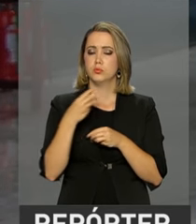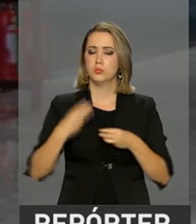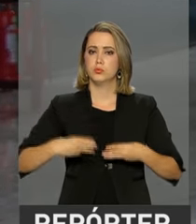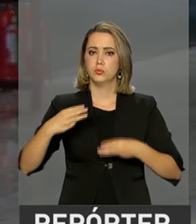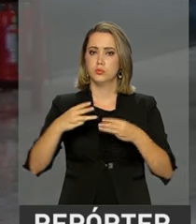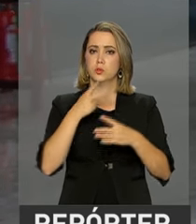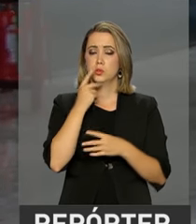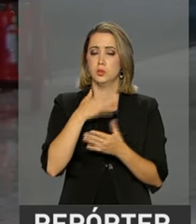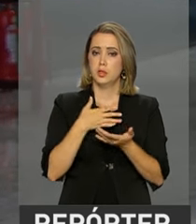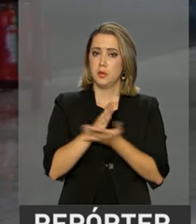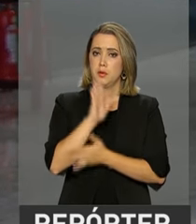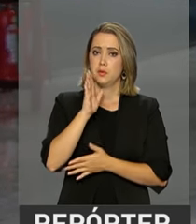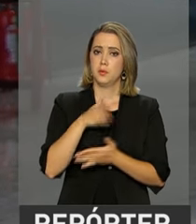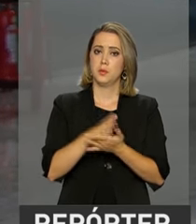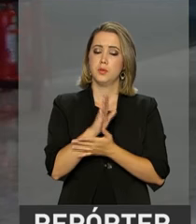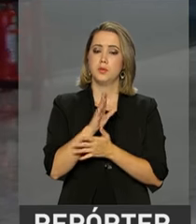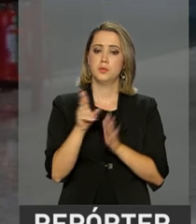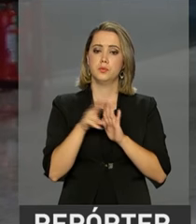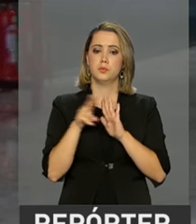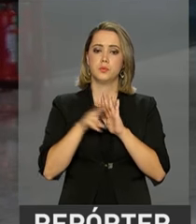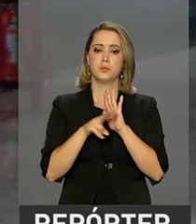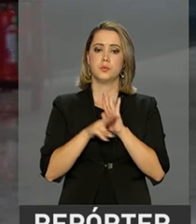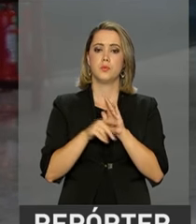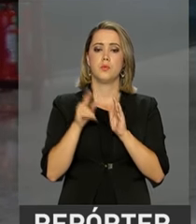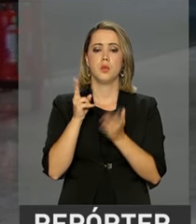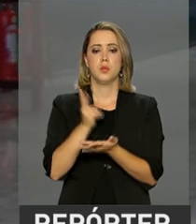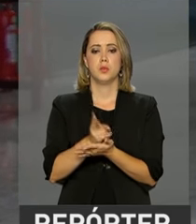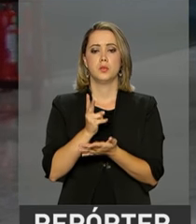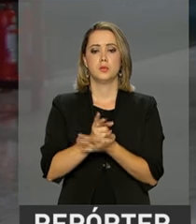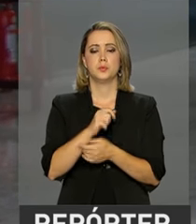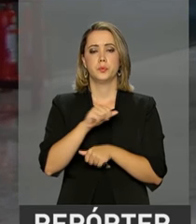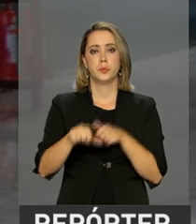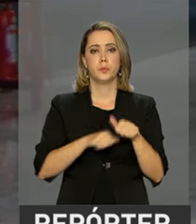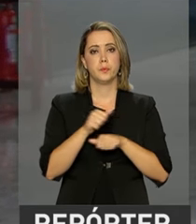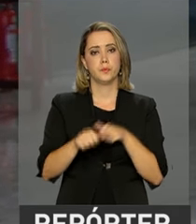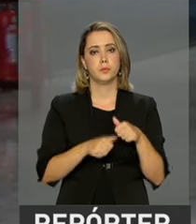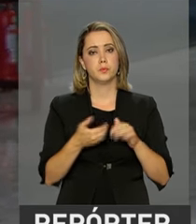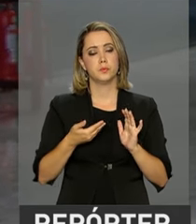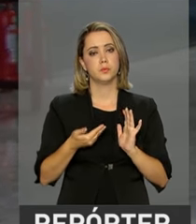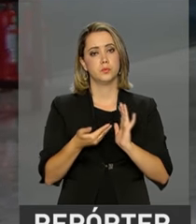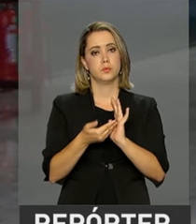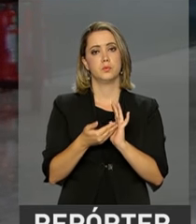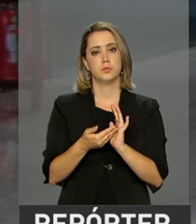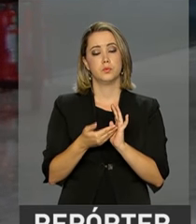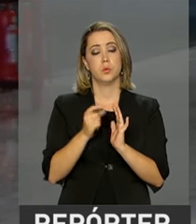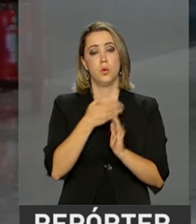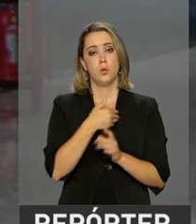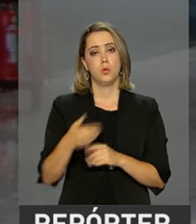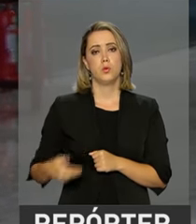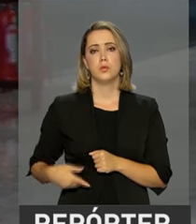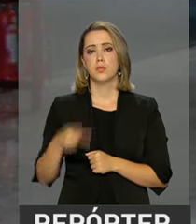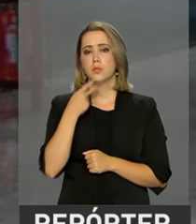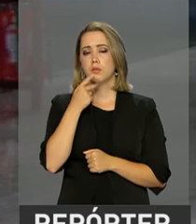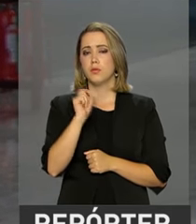a aprovação da reforma, mesmo com as mudanças feitas na Câmara. De acordo com o governo,